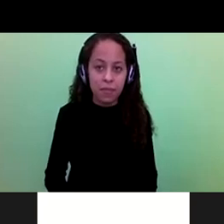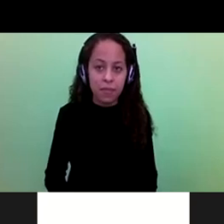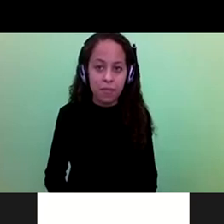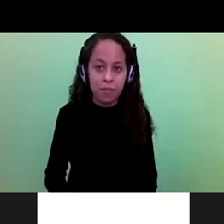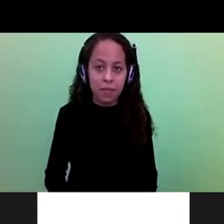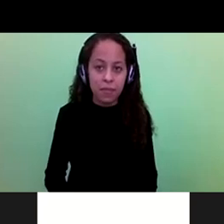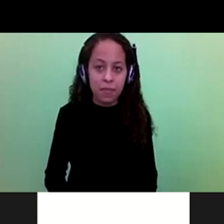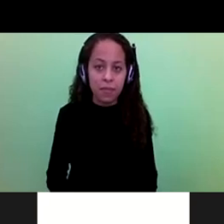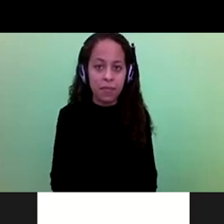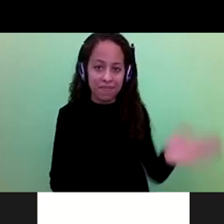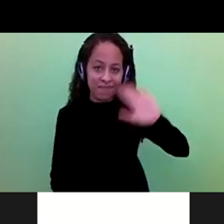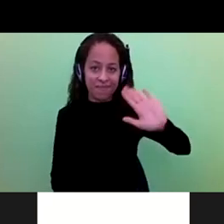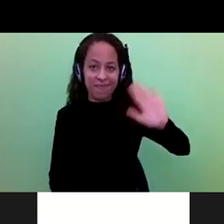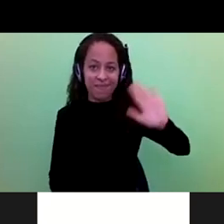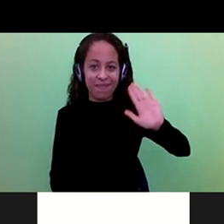Bom dia, está me ouvindo?